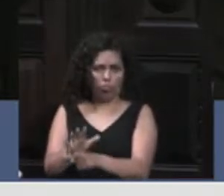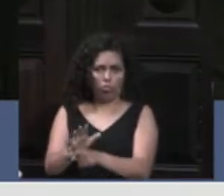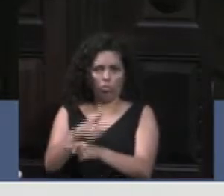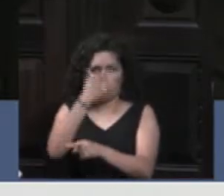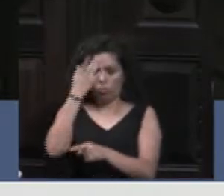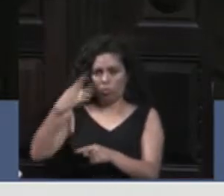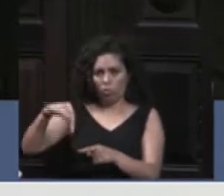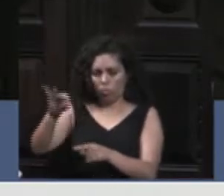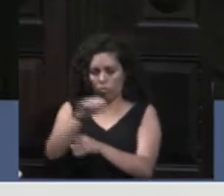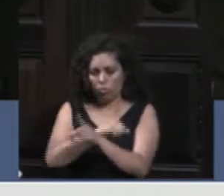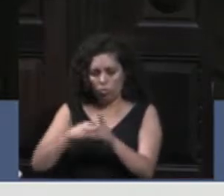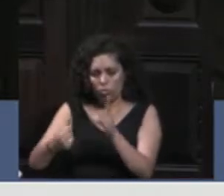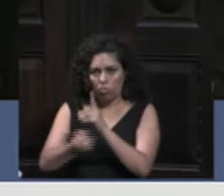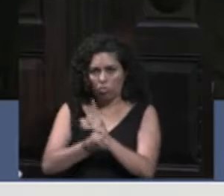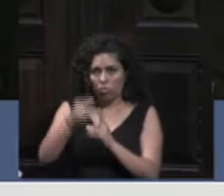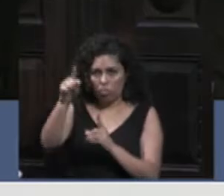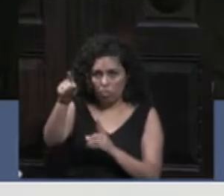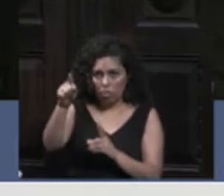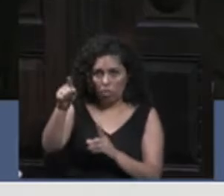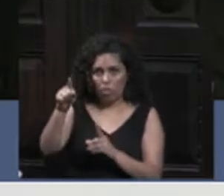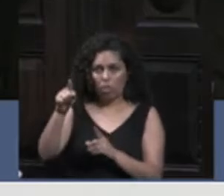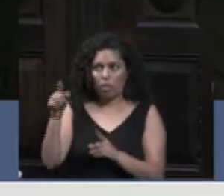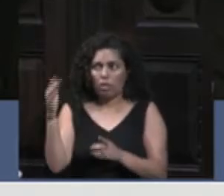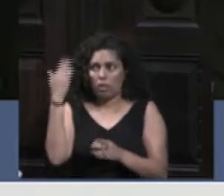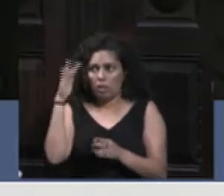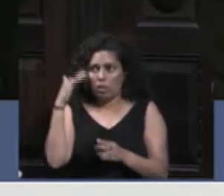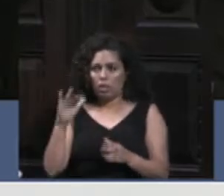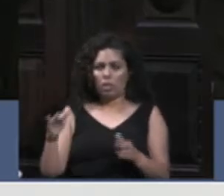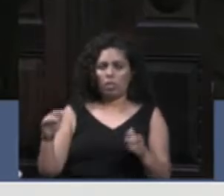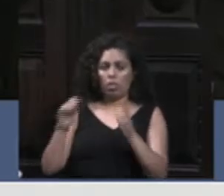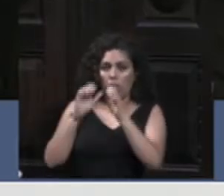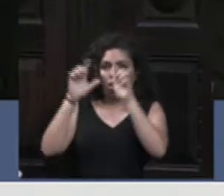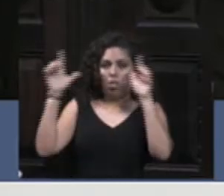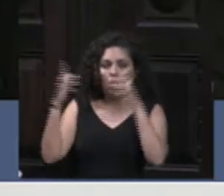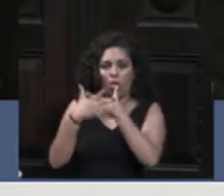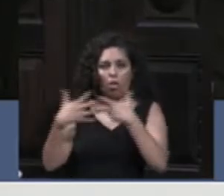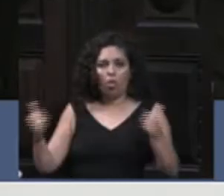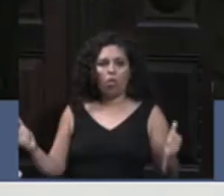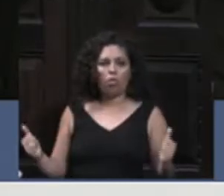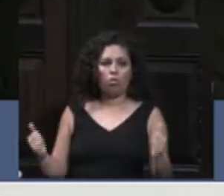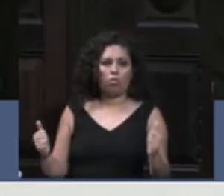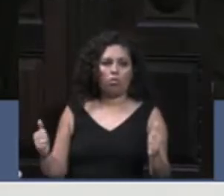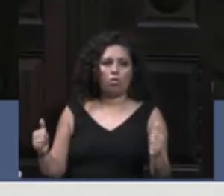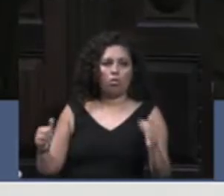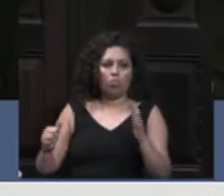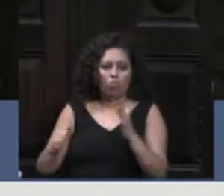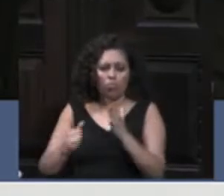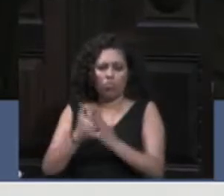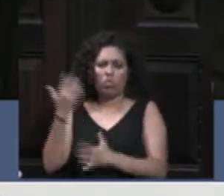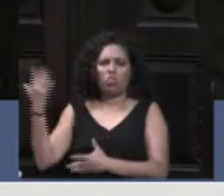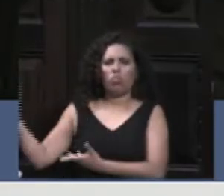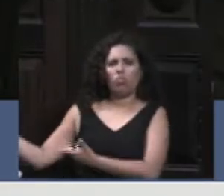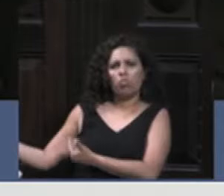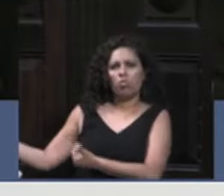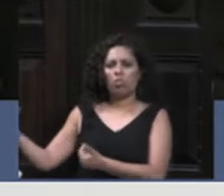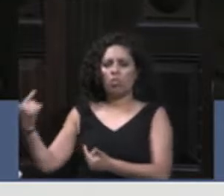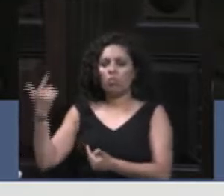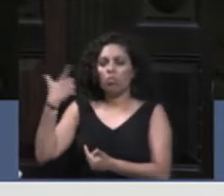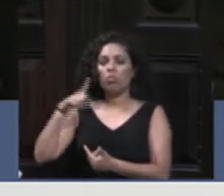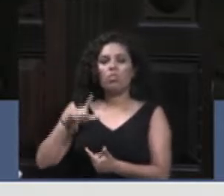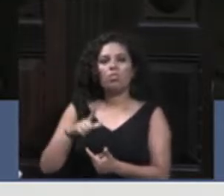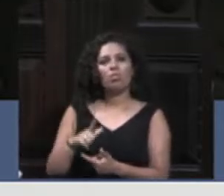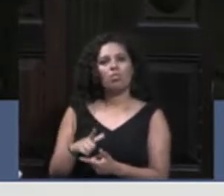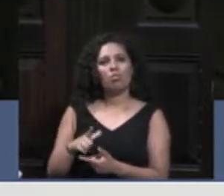e garantir ampliação do repertório cultural e abrir horizontes para centenas, eu diria que milhares de jovens de origem popular que, através